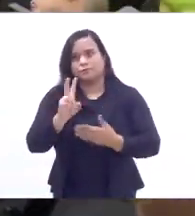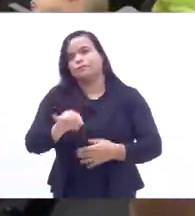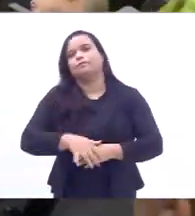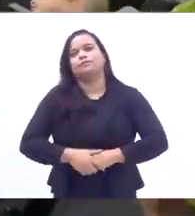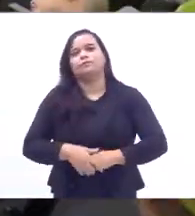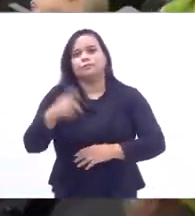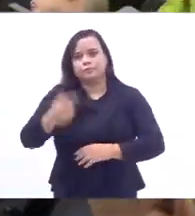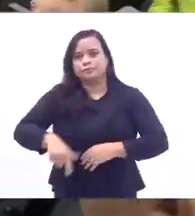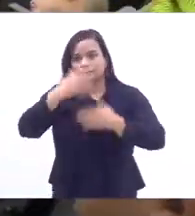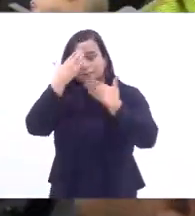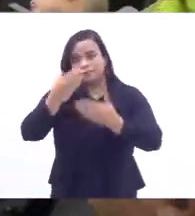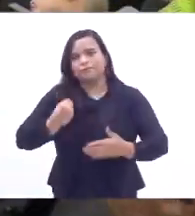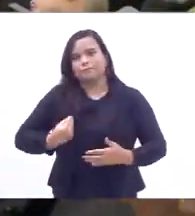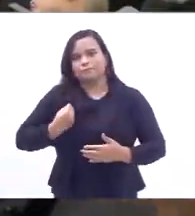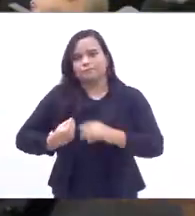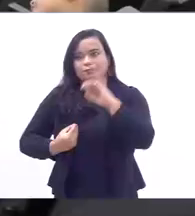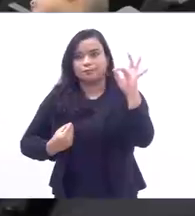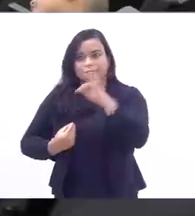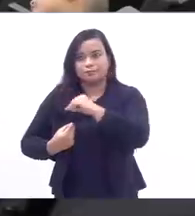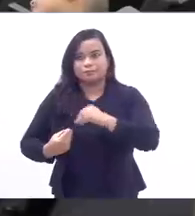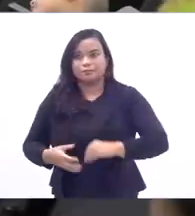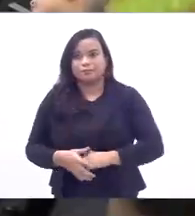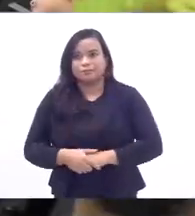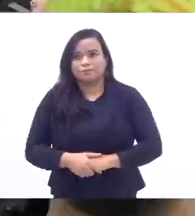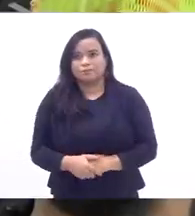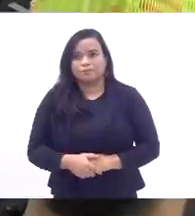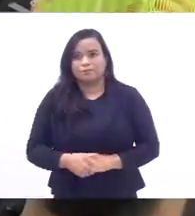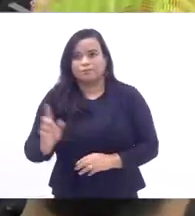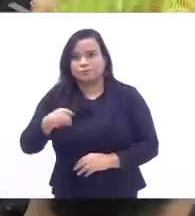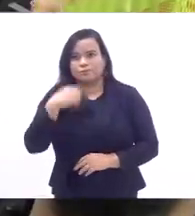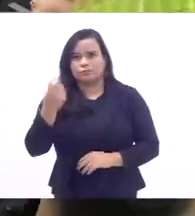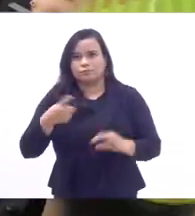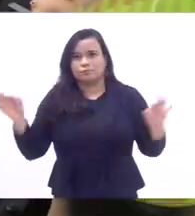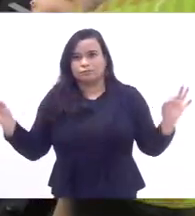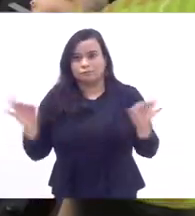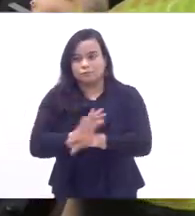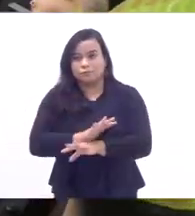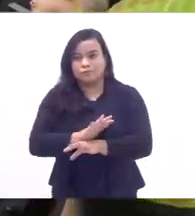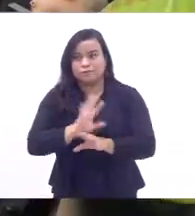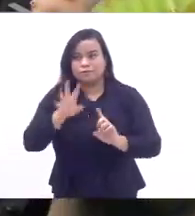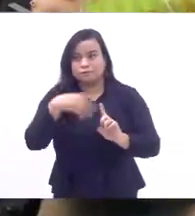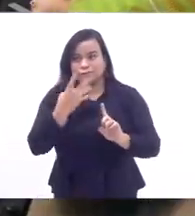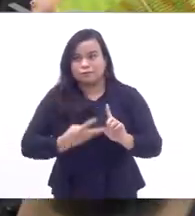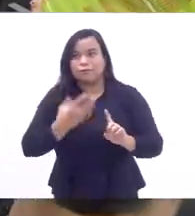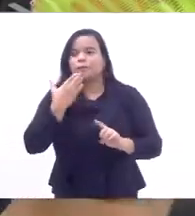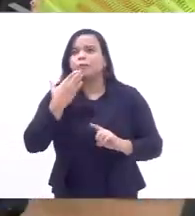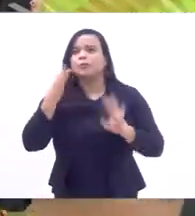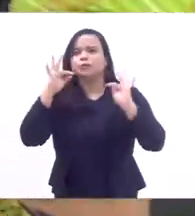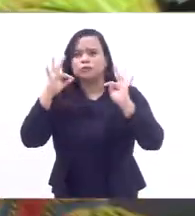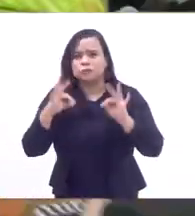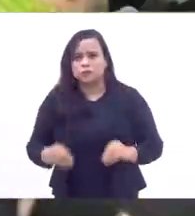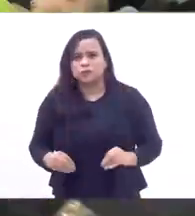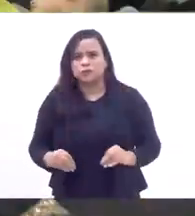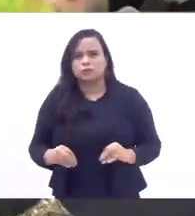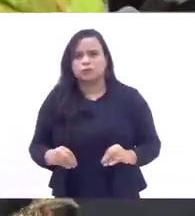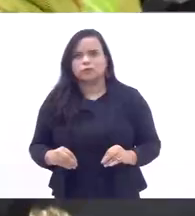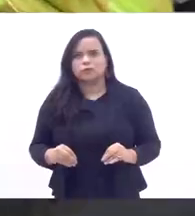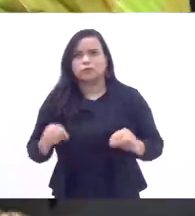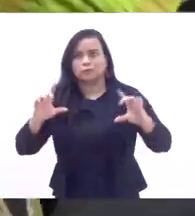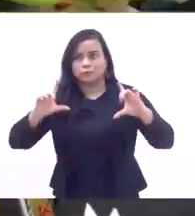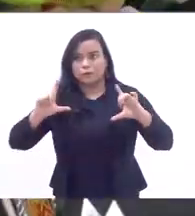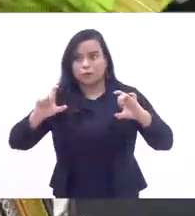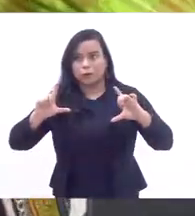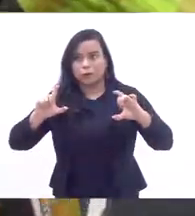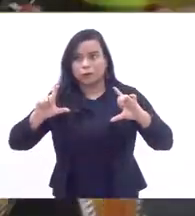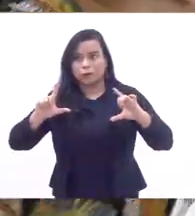Mais uma vez, agradecer a presença de todos. A gente está concluindo a solenidade. Só pedir às pessoas, por favor, que a gente vai fazer